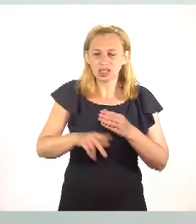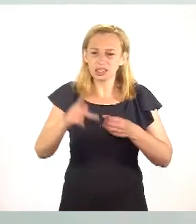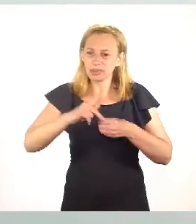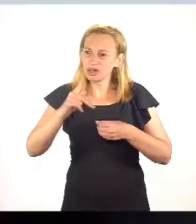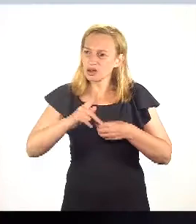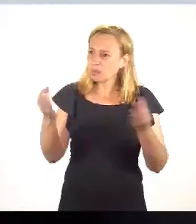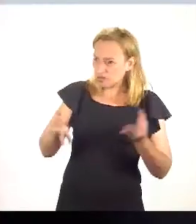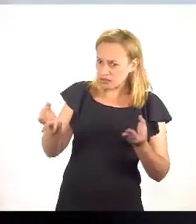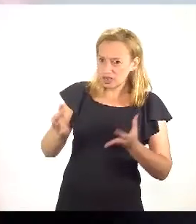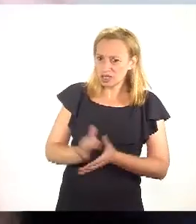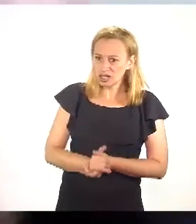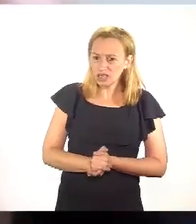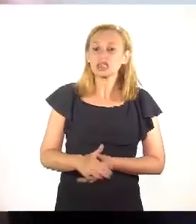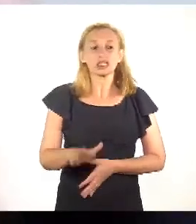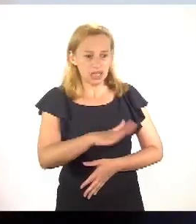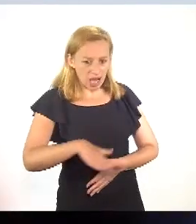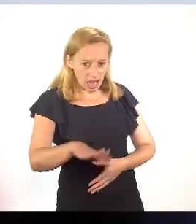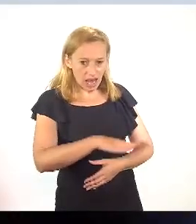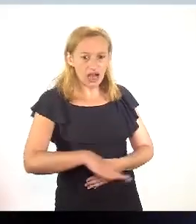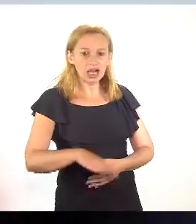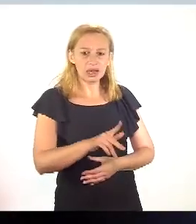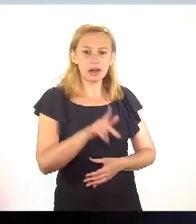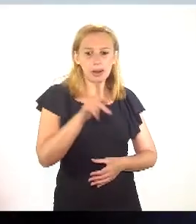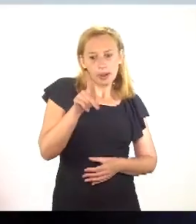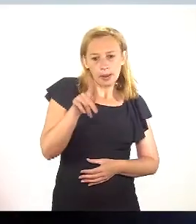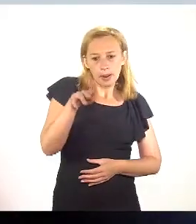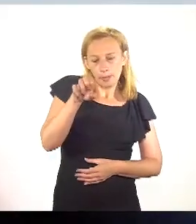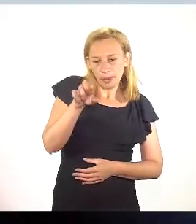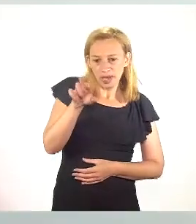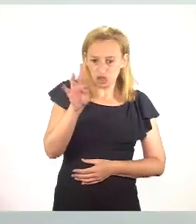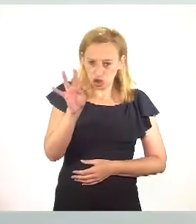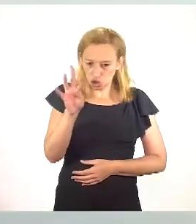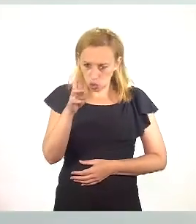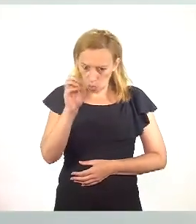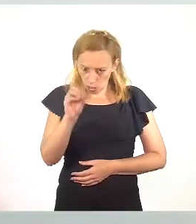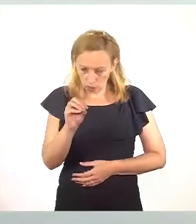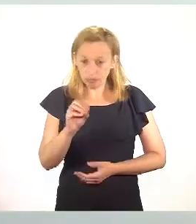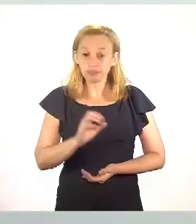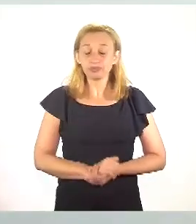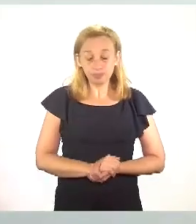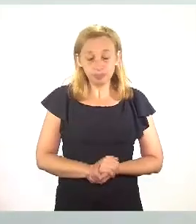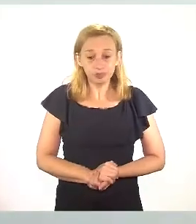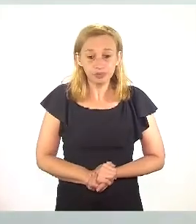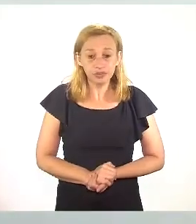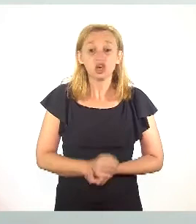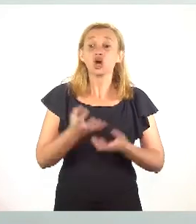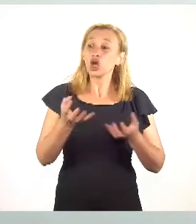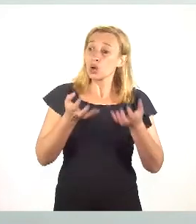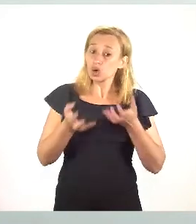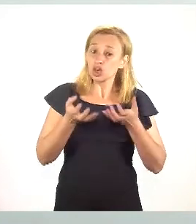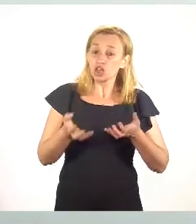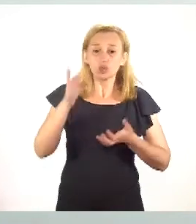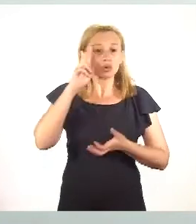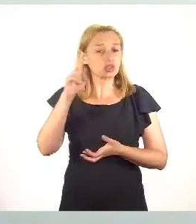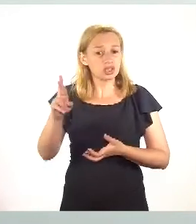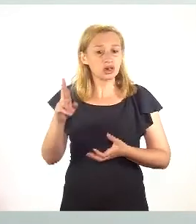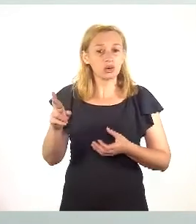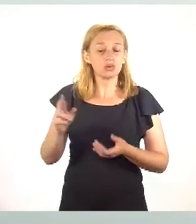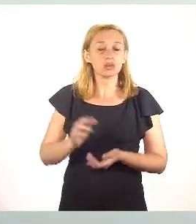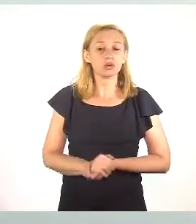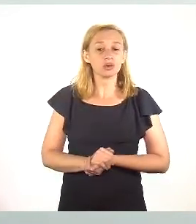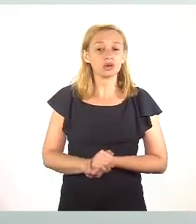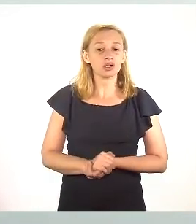perfeito? Na área de petróleo, prestando serviço para a Petrobras. Prestando serviço à Petrobras. Eu queria que o senhor especificasse para a